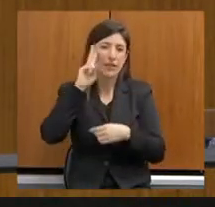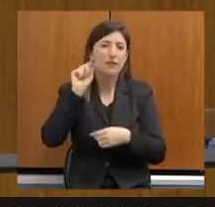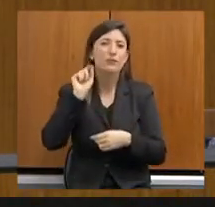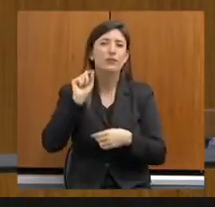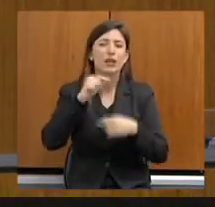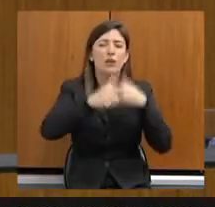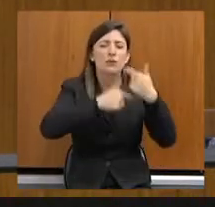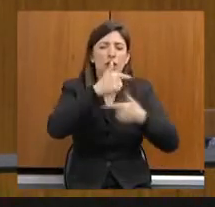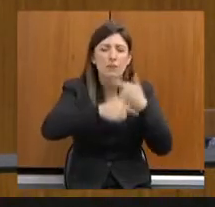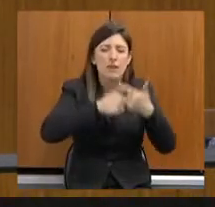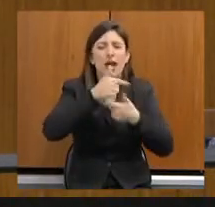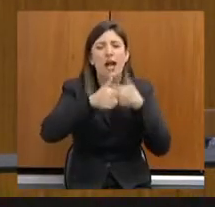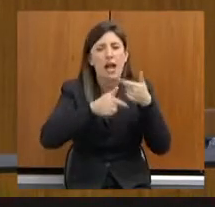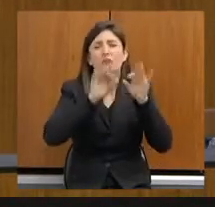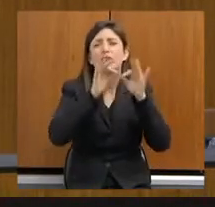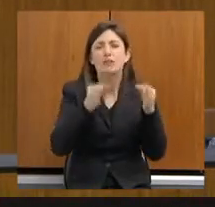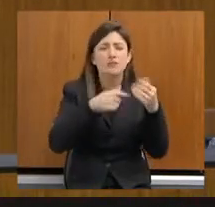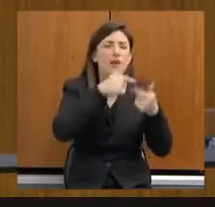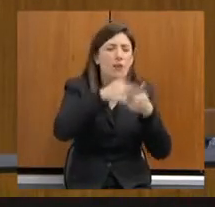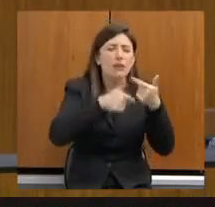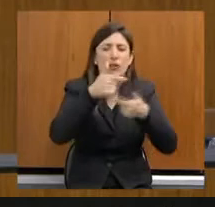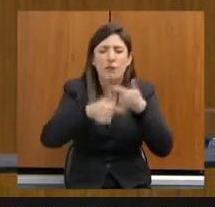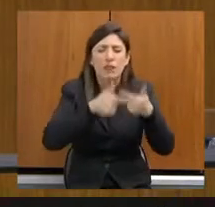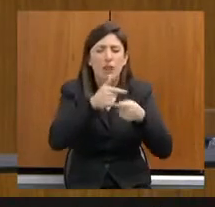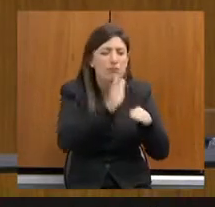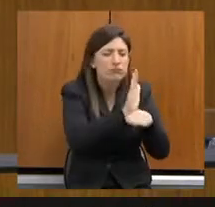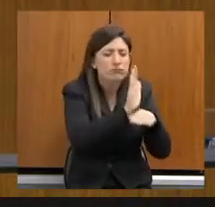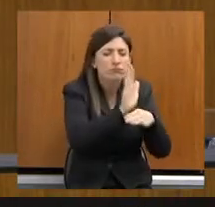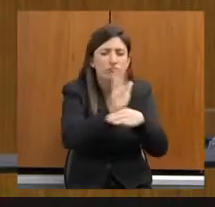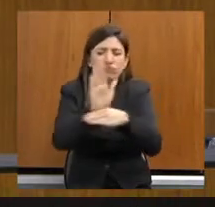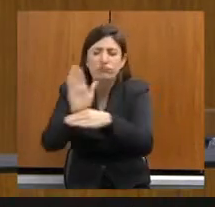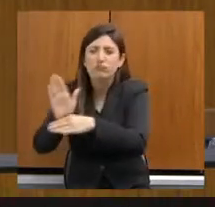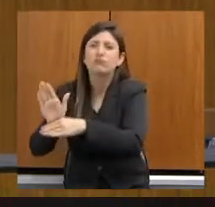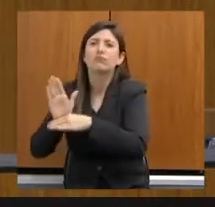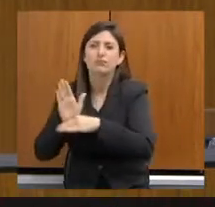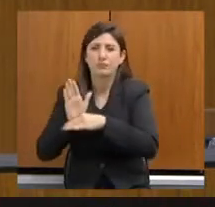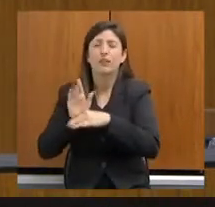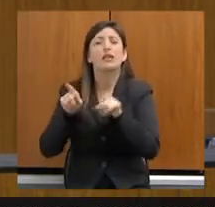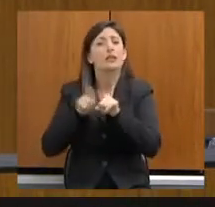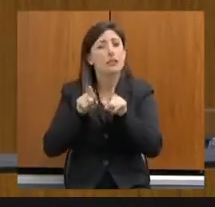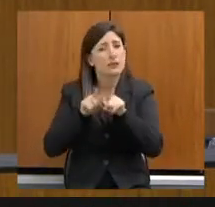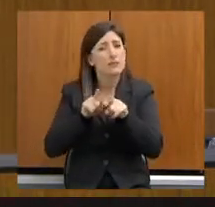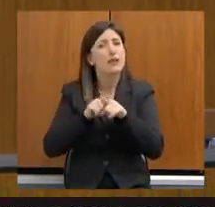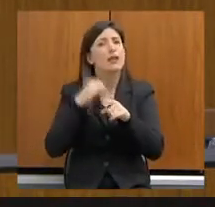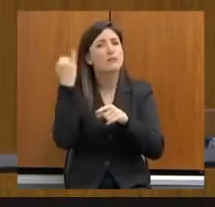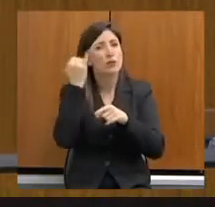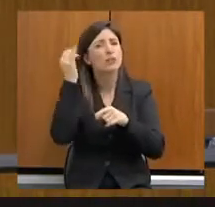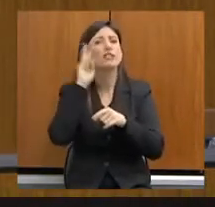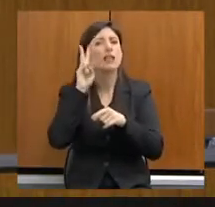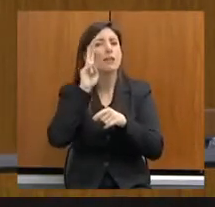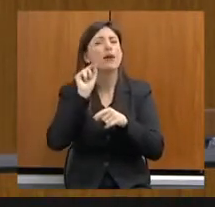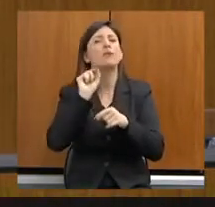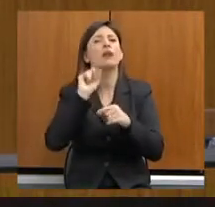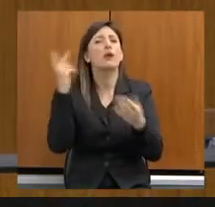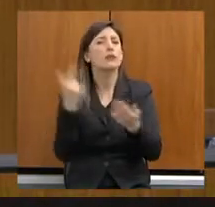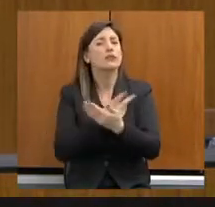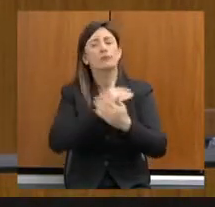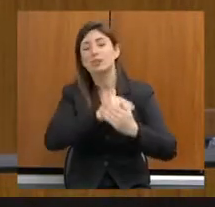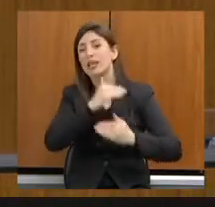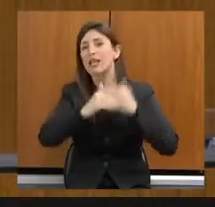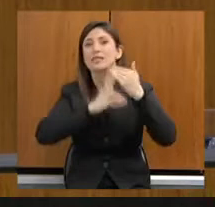feito com cada cidadão mas também destaco aqui a importância o crescimento do que aconteceu com as